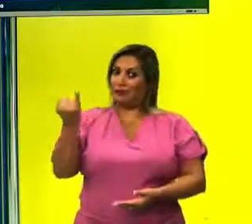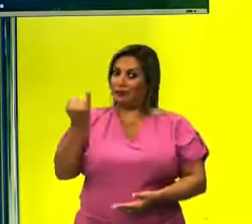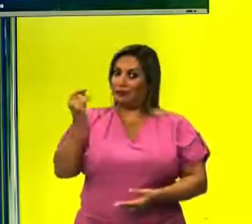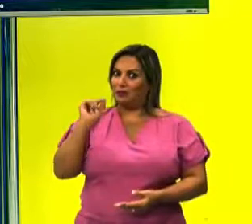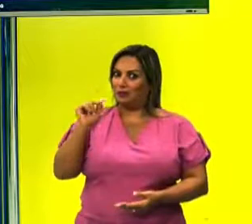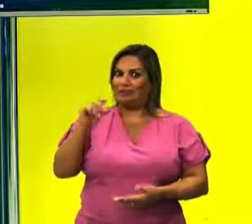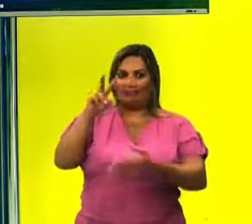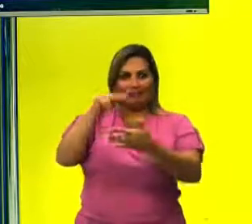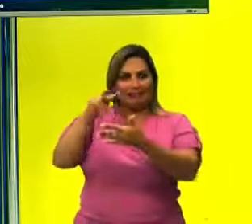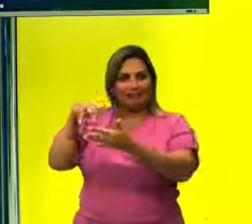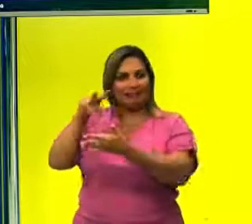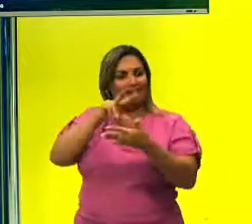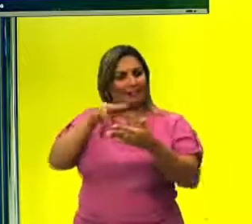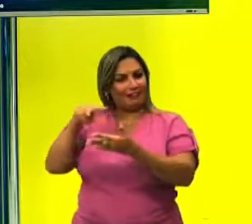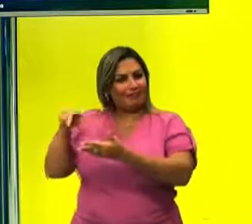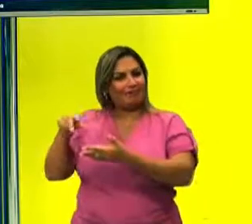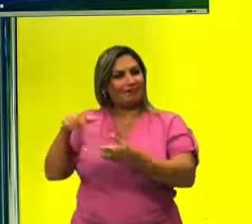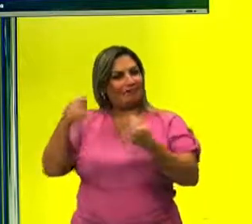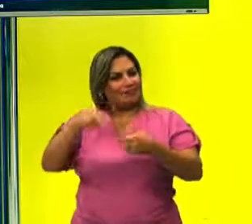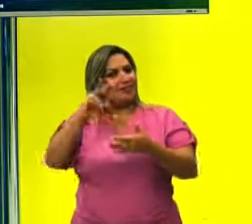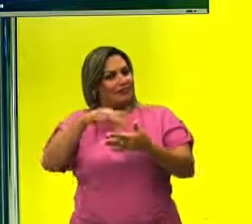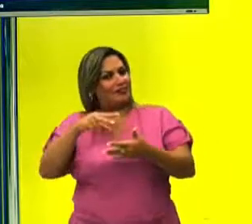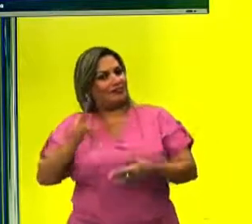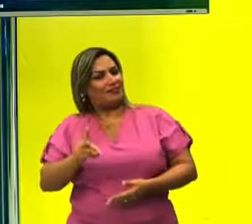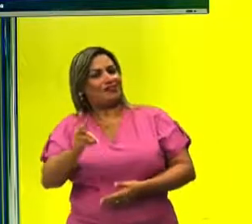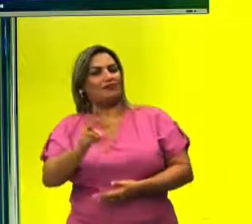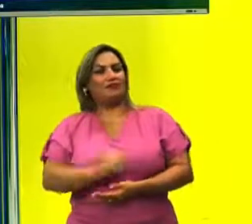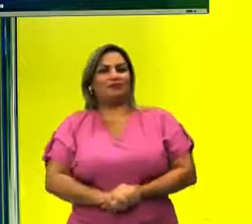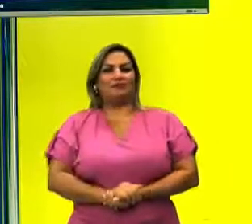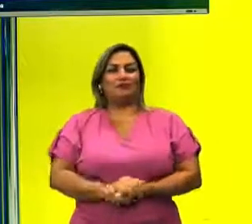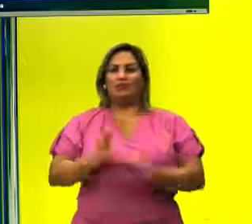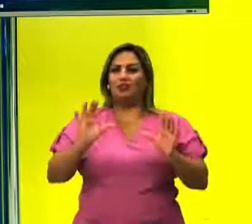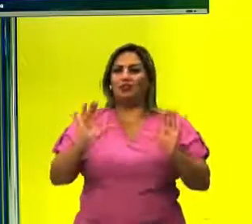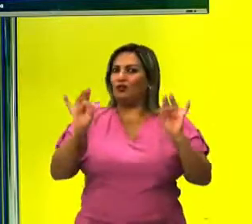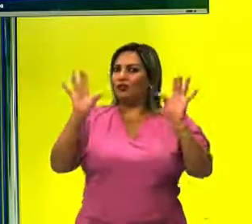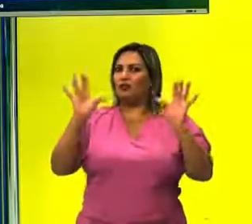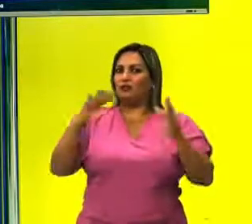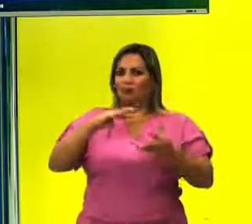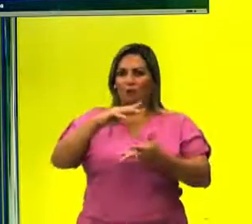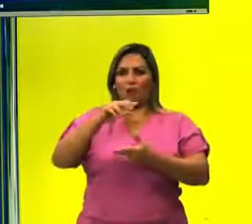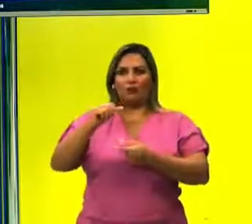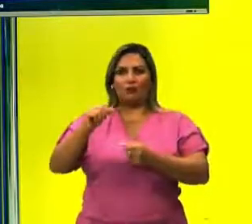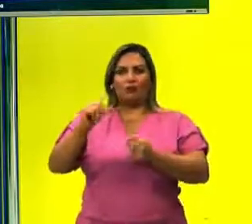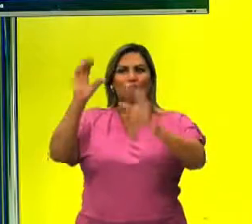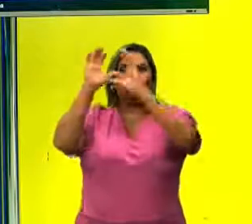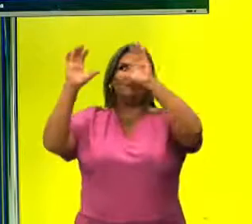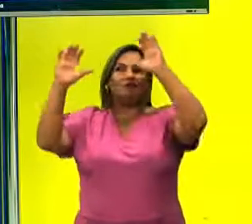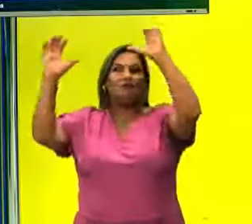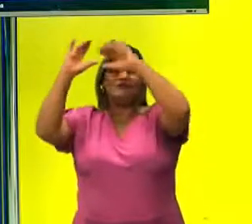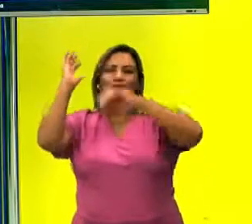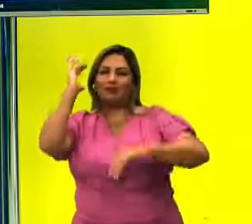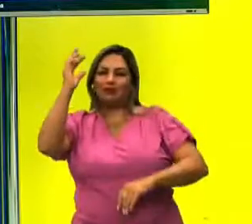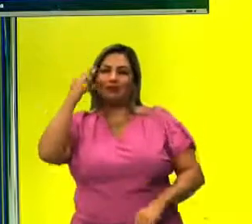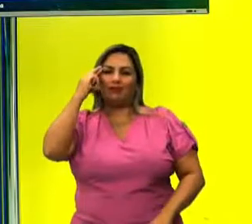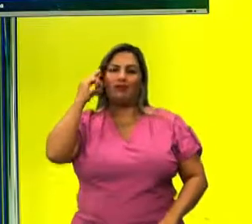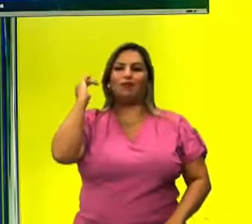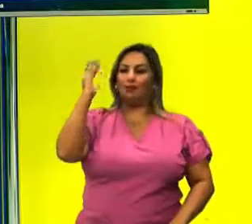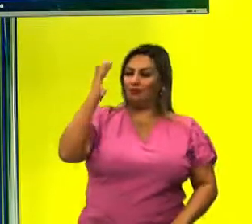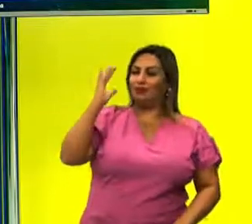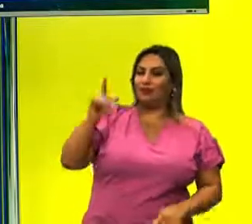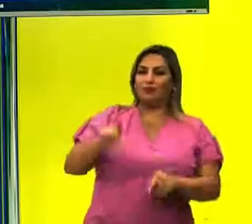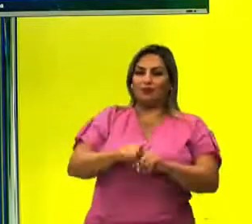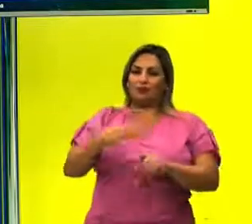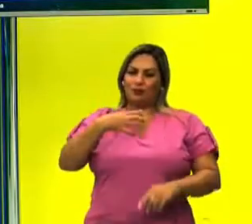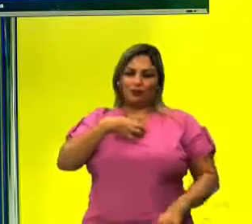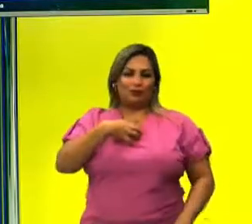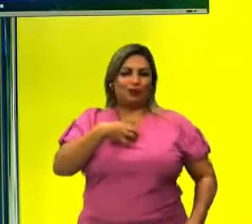minhas queridas, é ler. Leiam muito, né, é descobrir-se para o mundo, traz grandes reflexões e